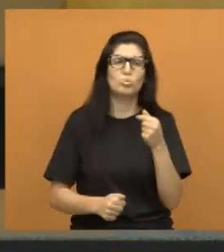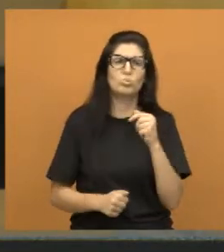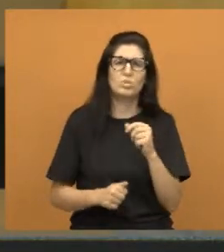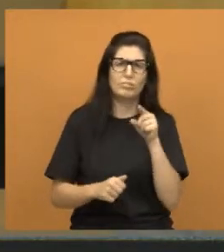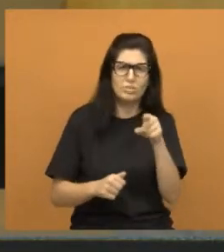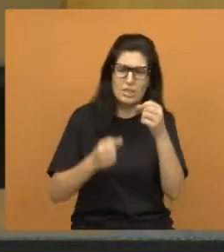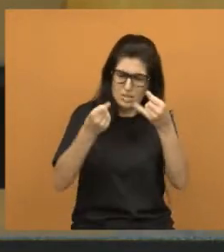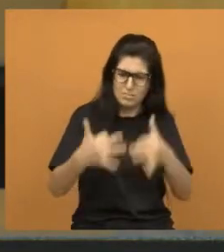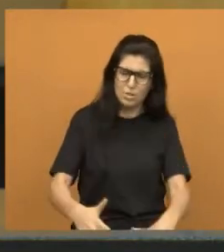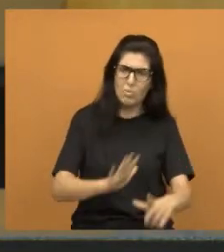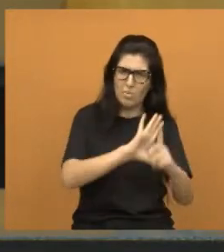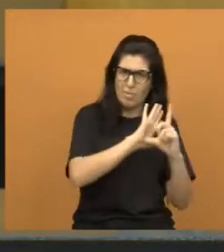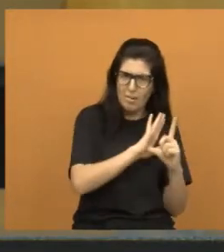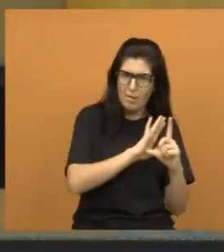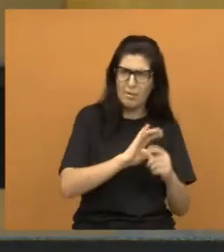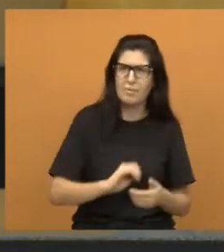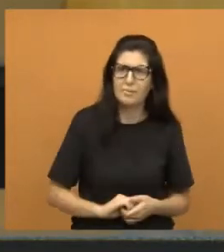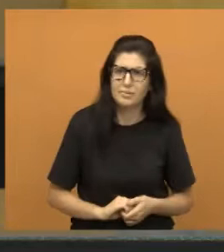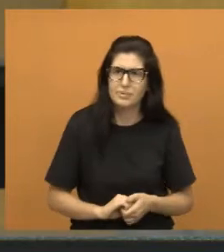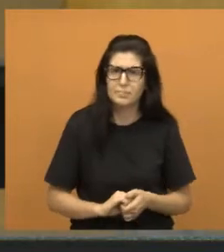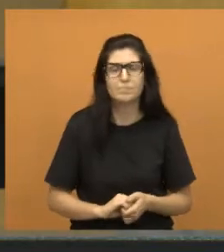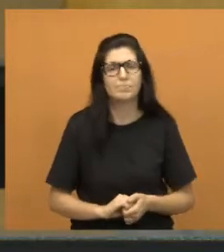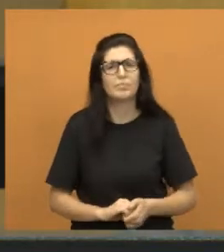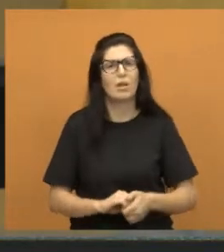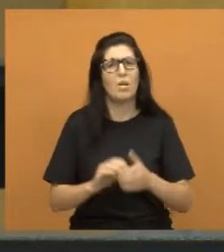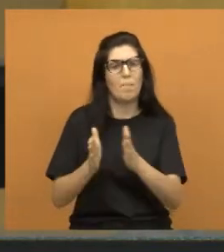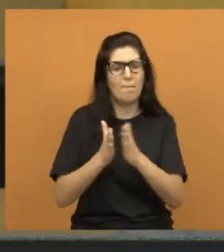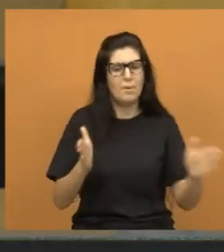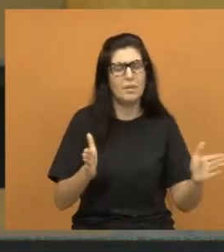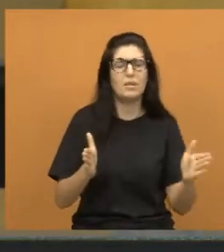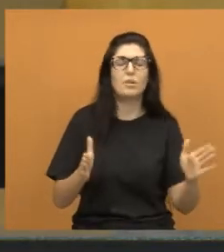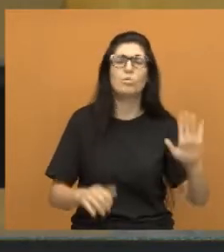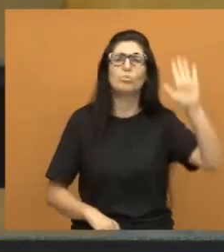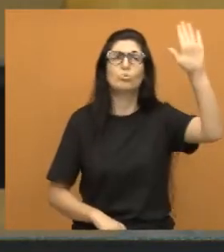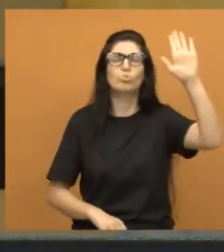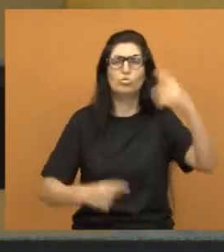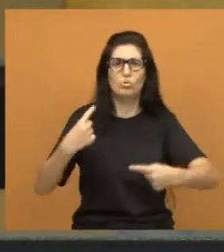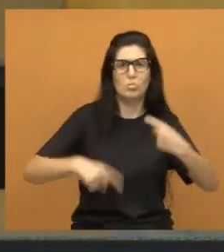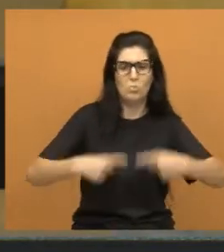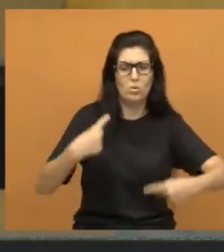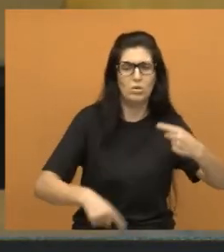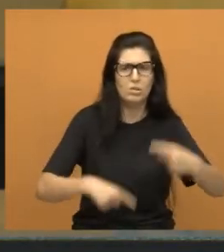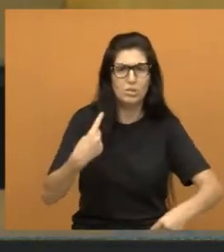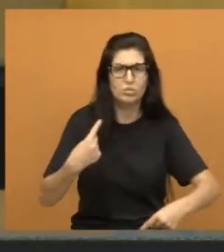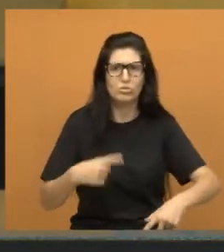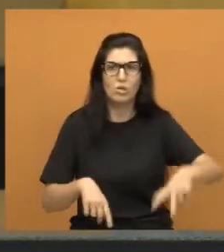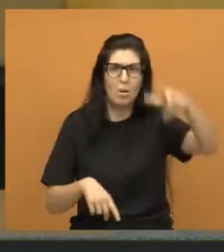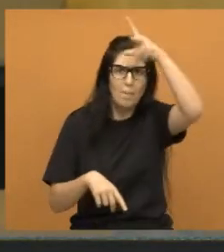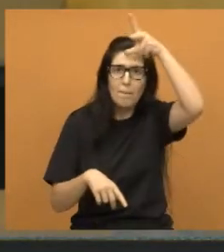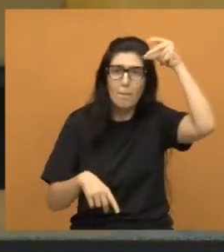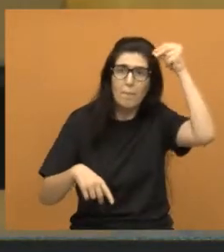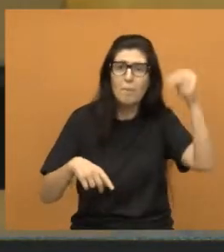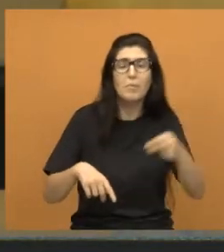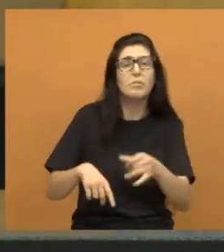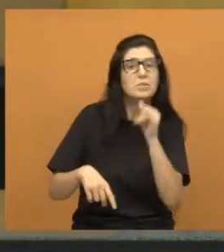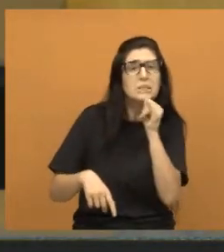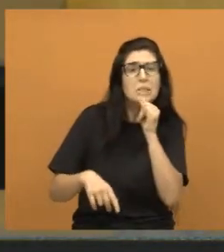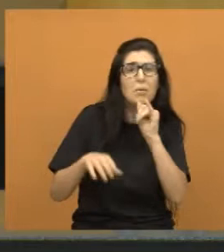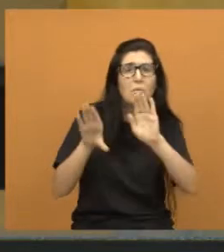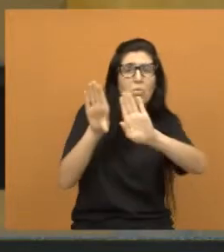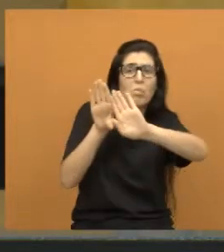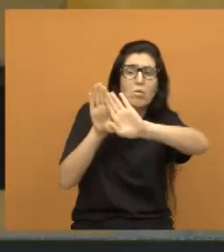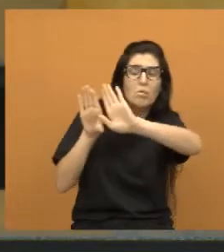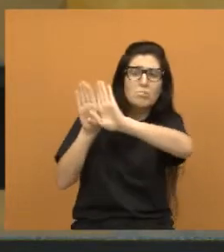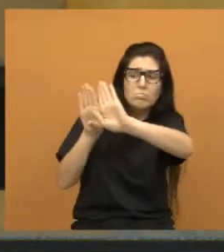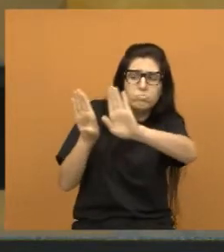Né? Inclusive, até a própria prefeitura, em época de campanha, o prefeito ele tem que tampar o slogan de campanha dele. Então, a gente tem que